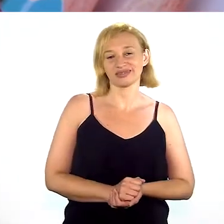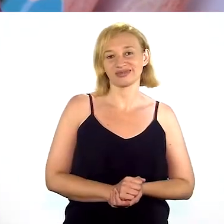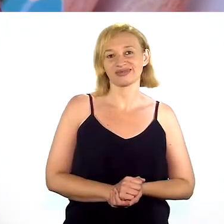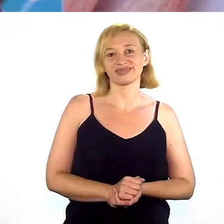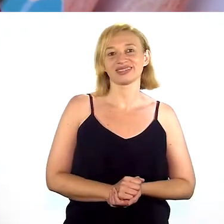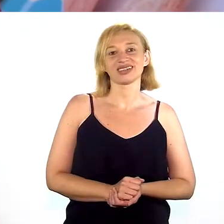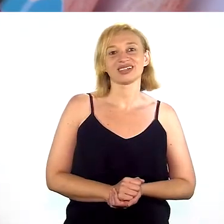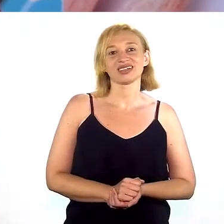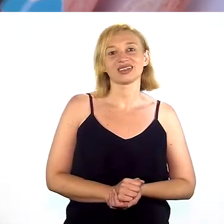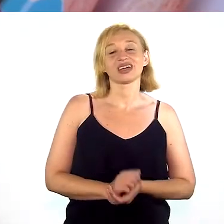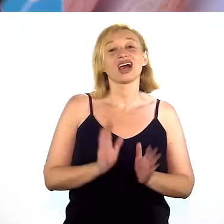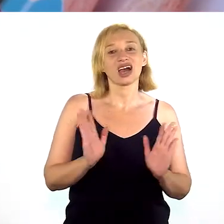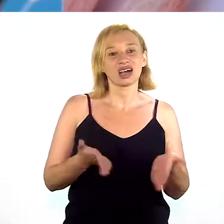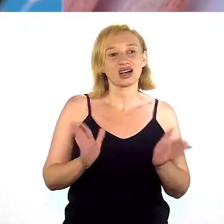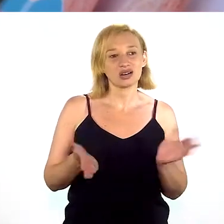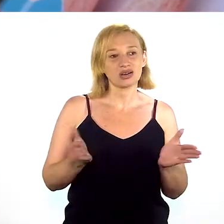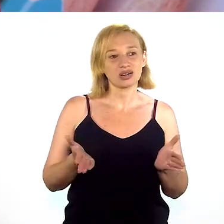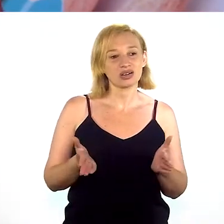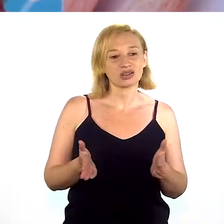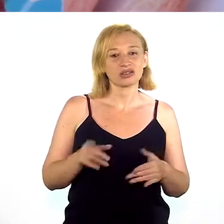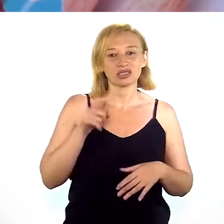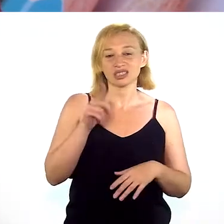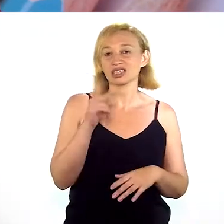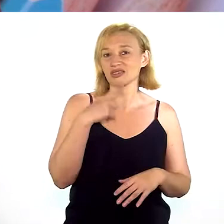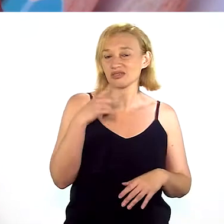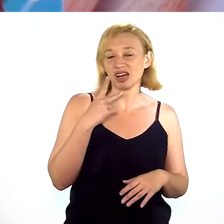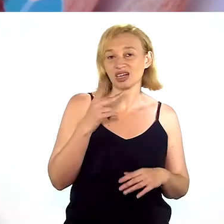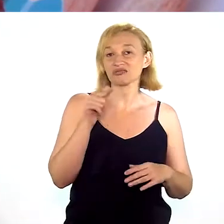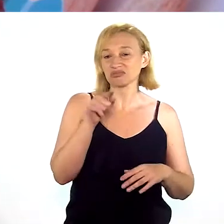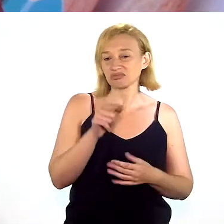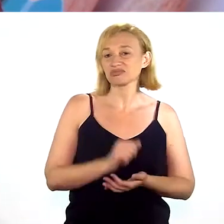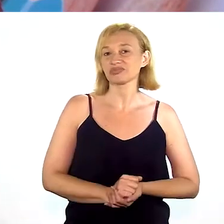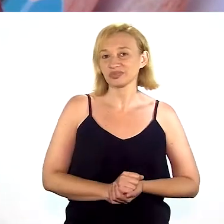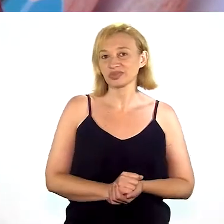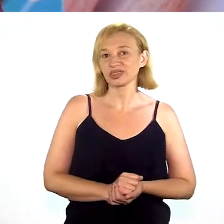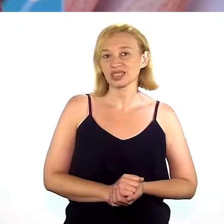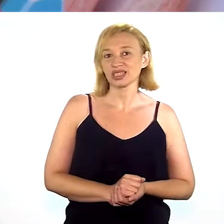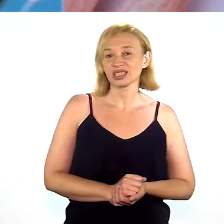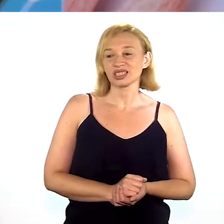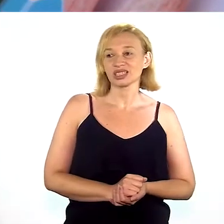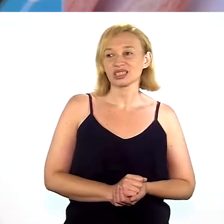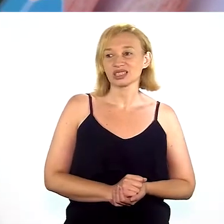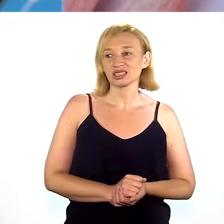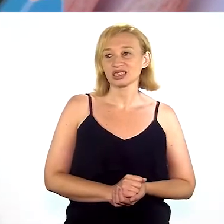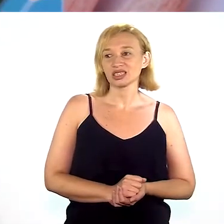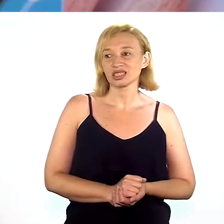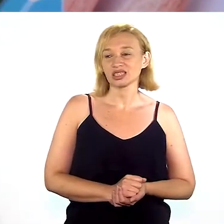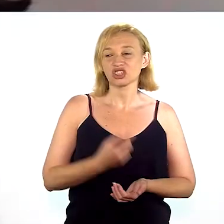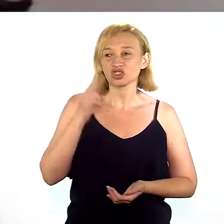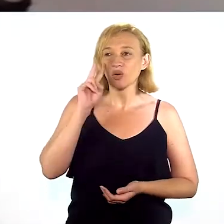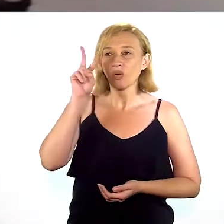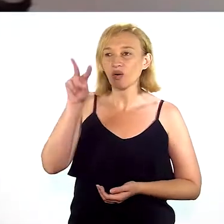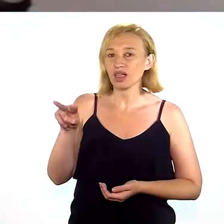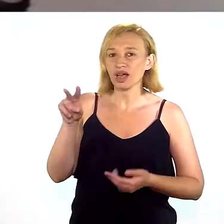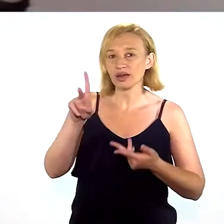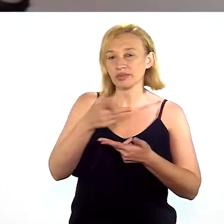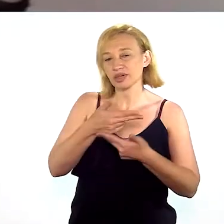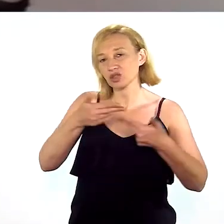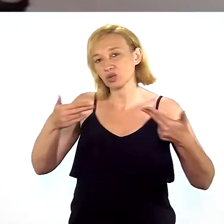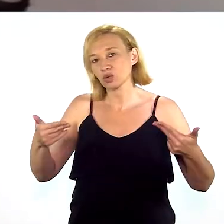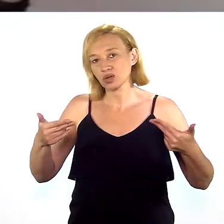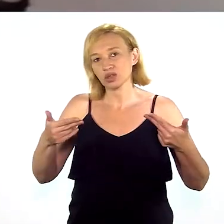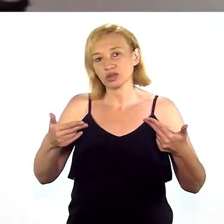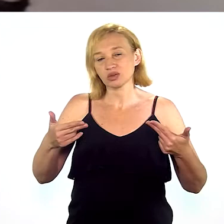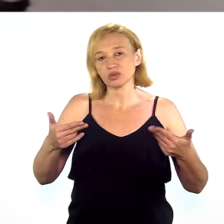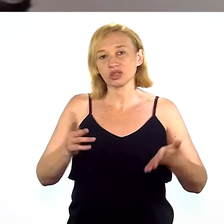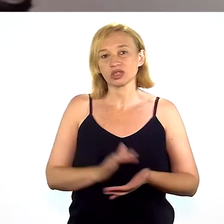longa, a vida é longa. E agora você está falando exatamente isso, né? Da gente